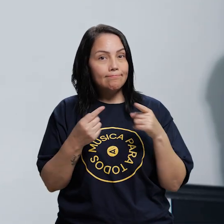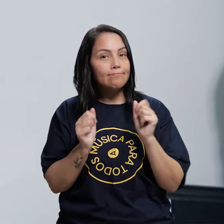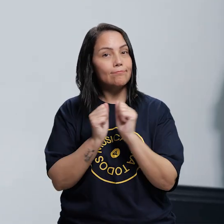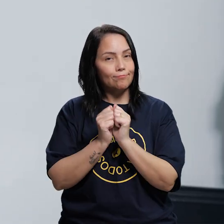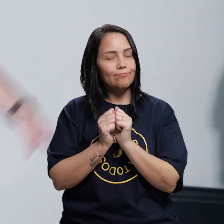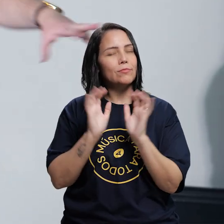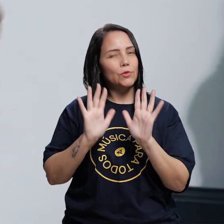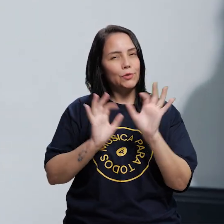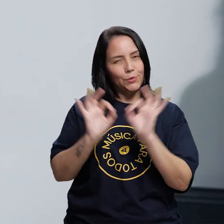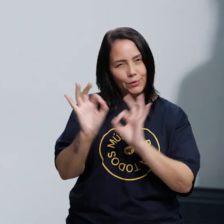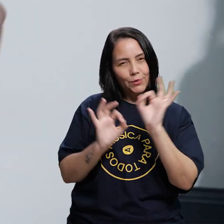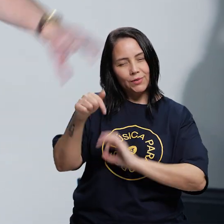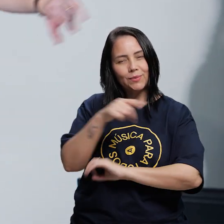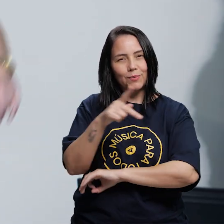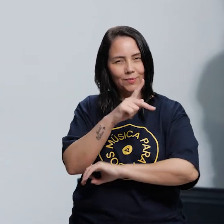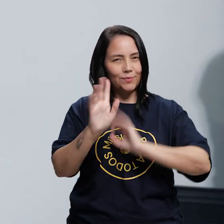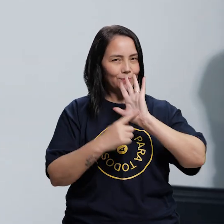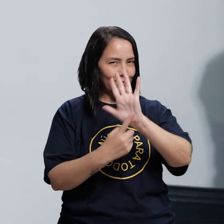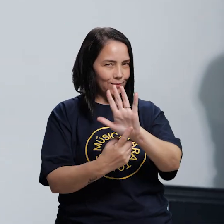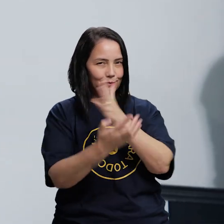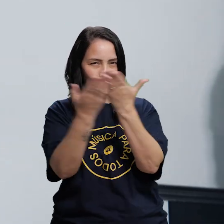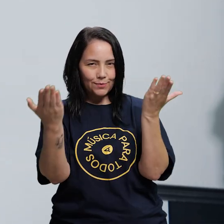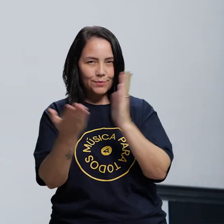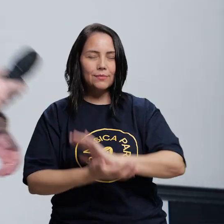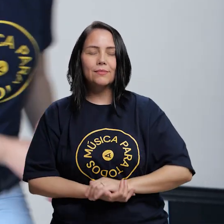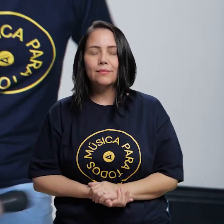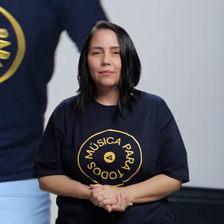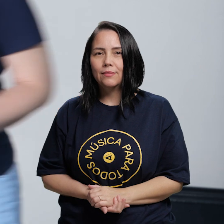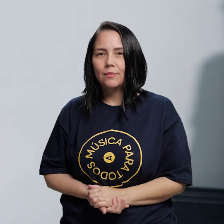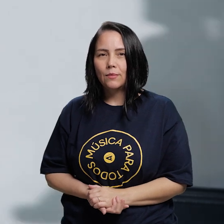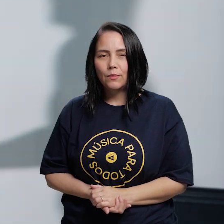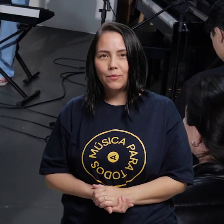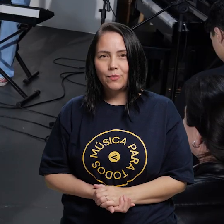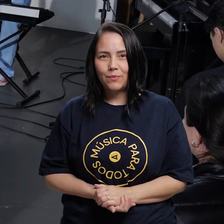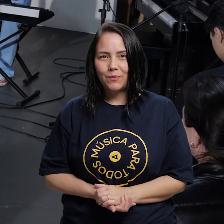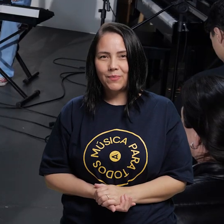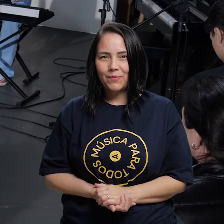vão entrar os violões também. A gente só vai arrumar aqui e o professor já vai apresentar para vocês.